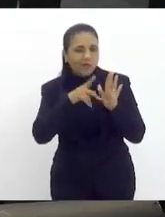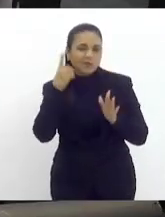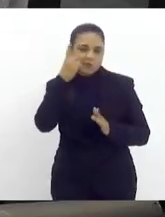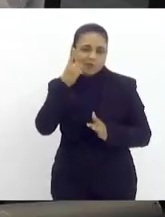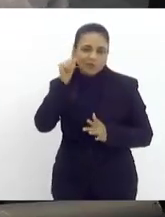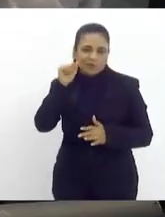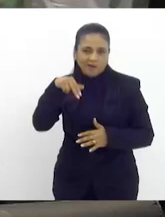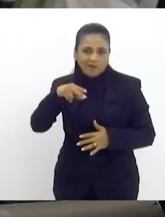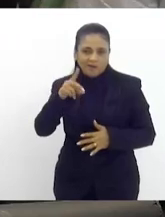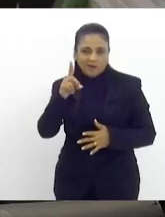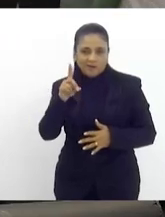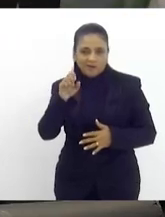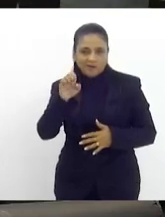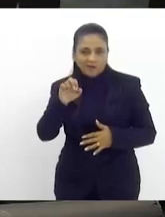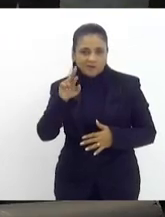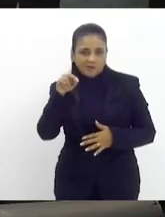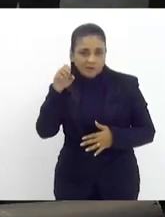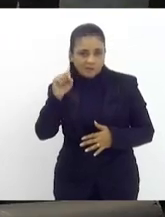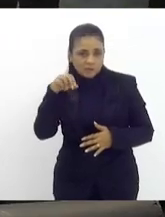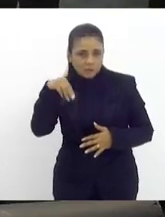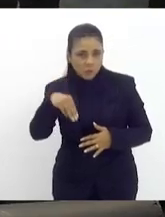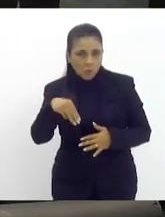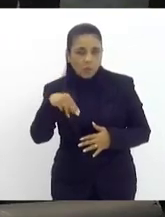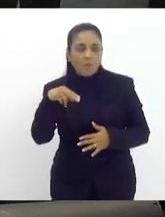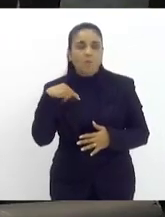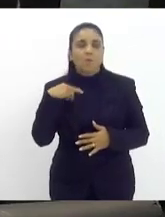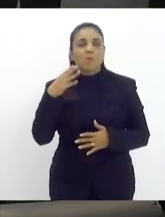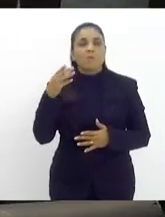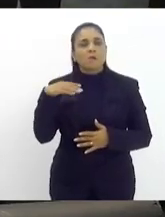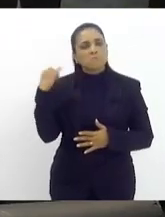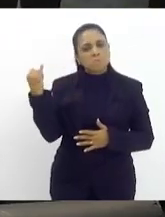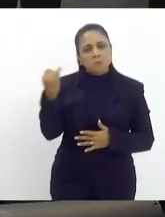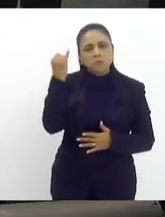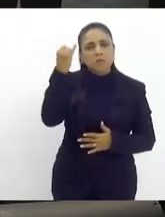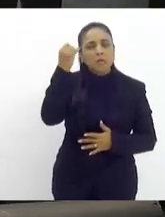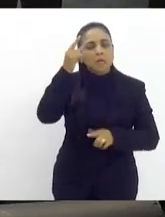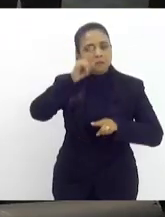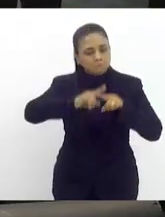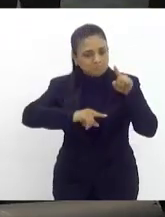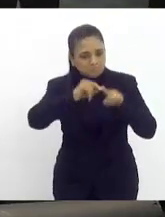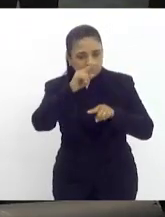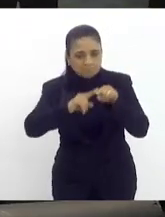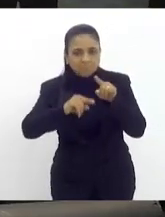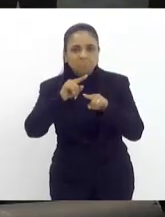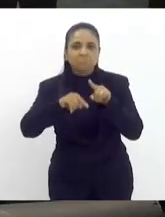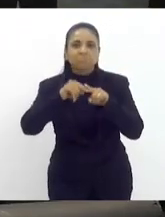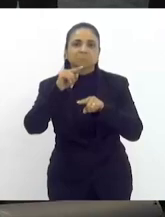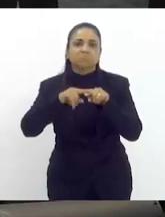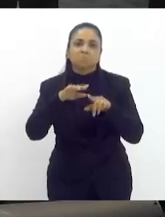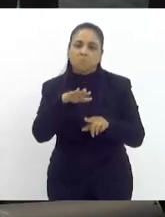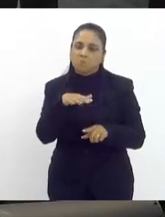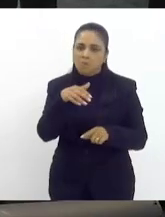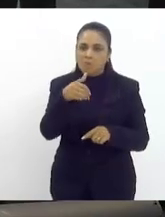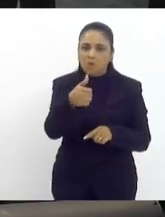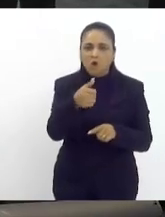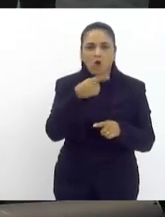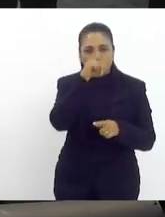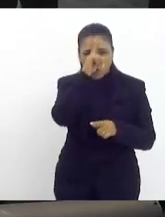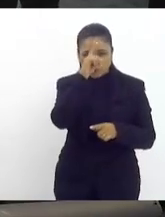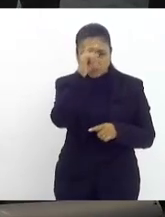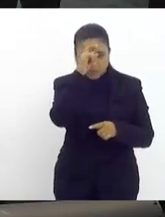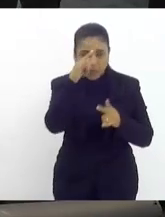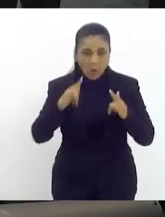deputado Anderson Moraes, dizer que é muito importante a gente melhorar os equipamentos públicos, né, principalmente em hospitais,